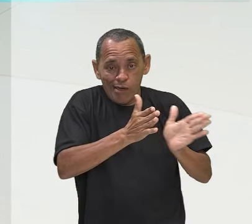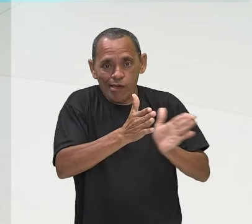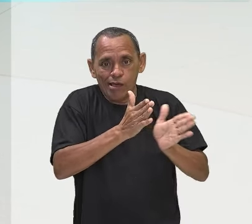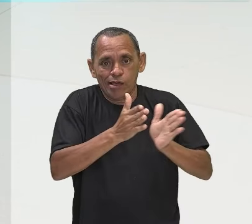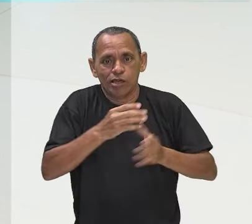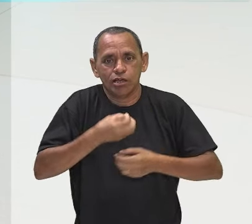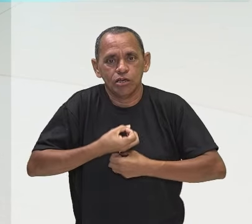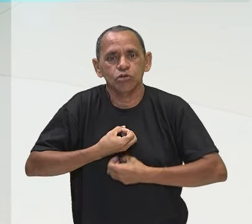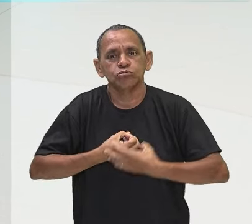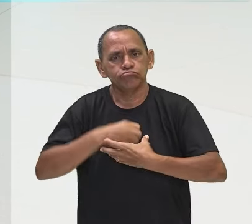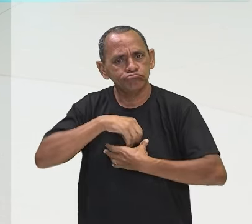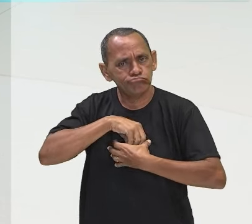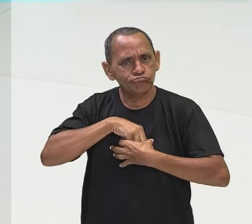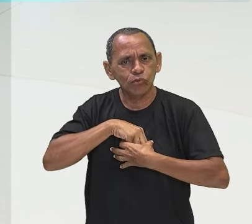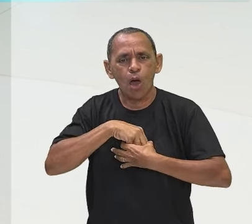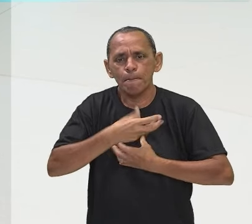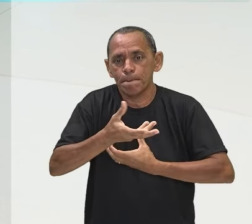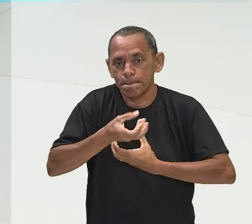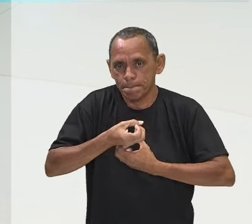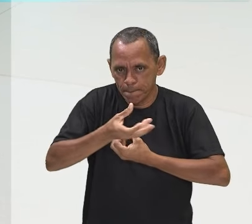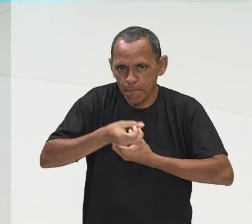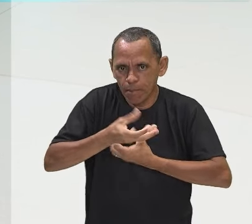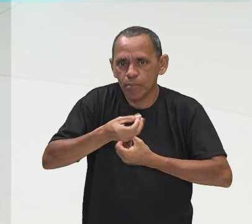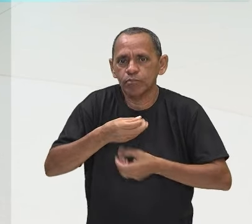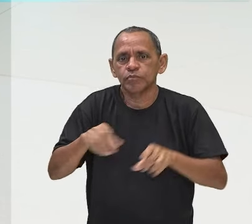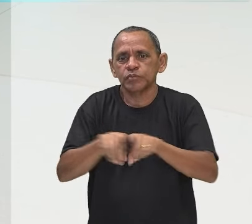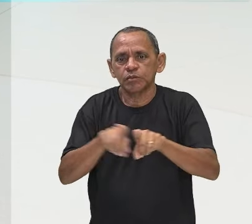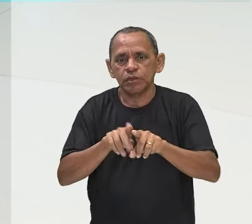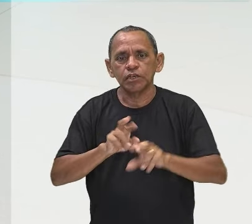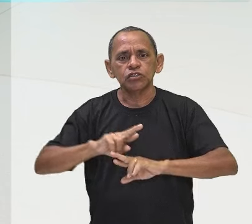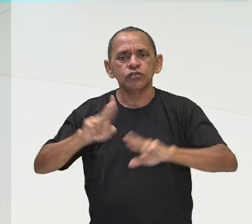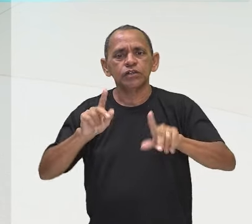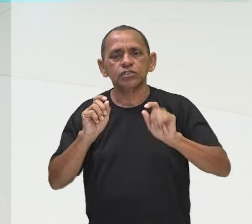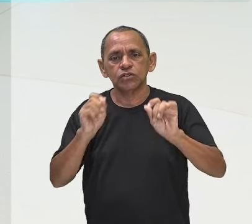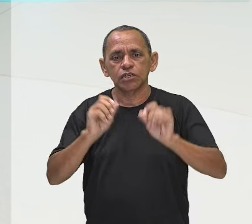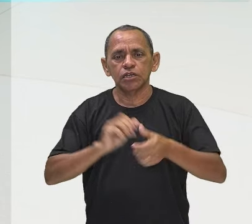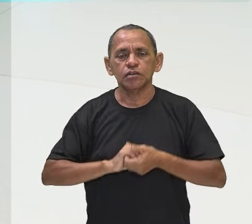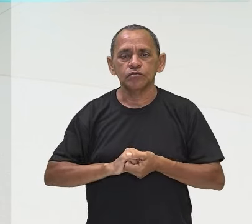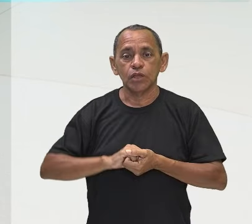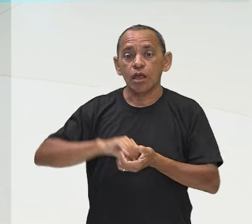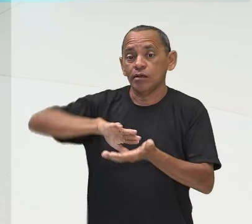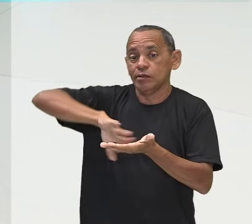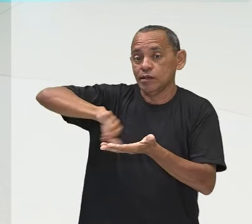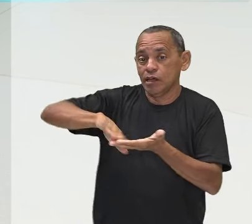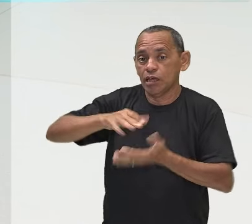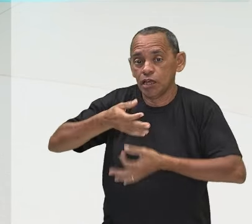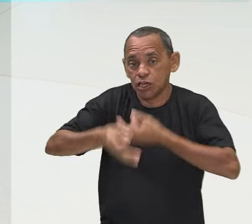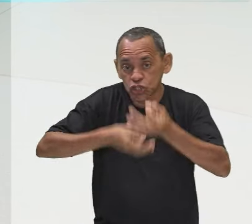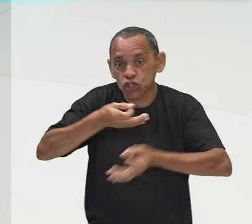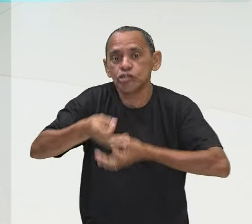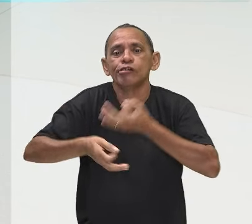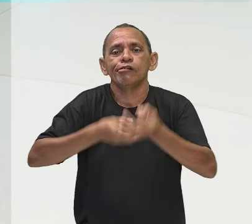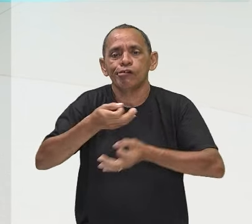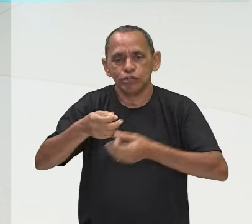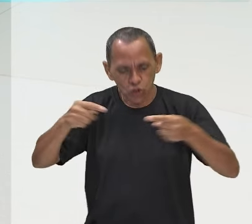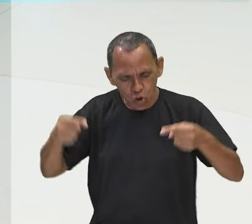arte pela arte. A diferença é que aqui nós vamos ter o que? A exclusão de críticas sociais, a exclusão